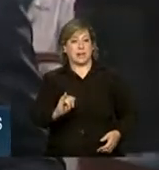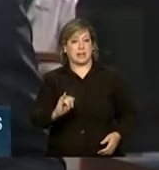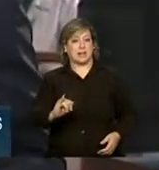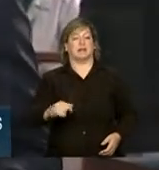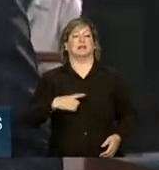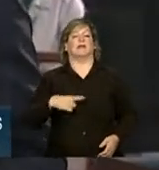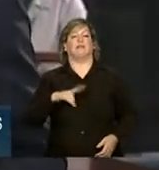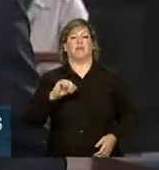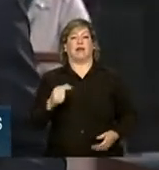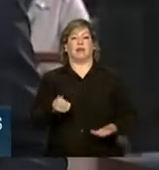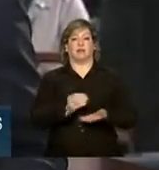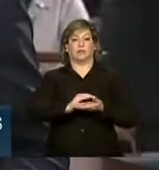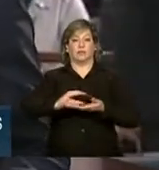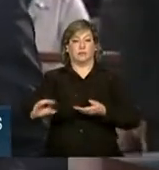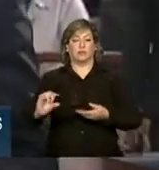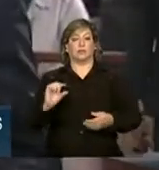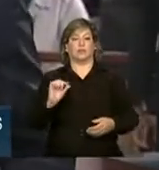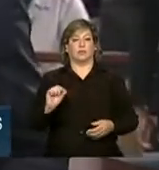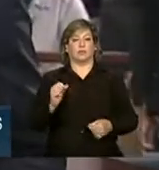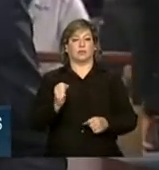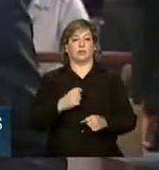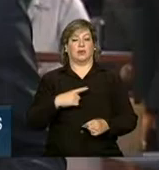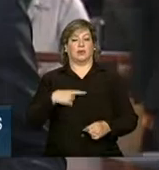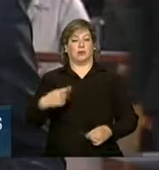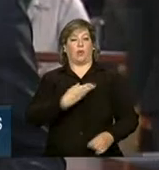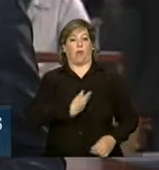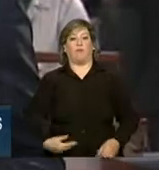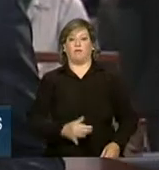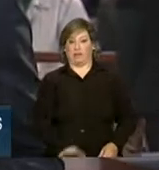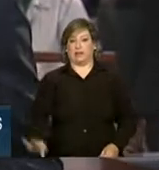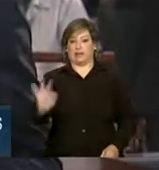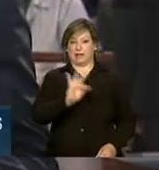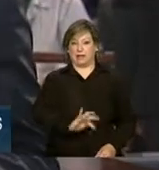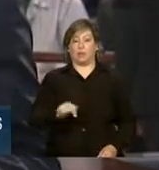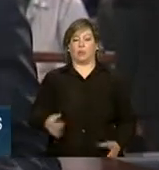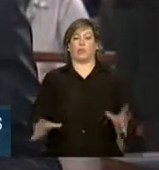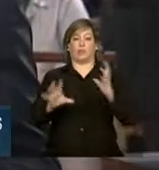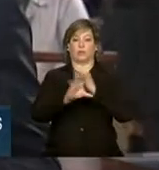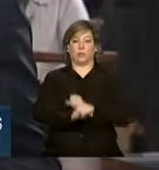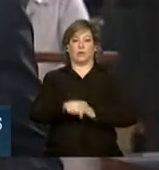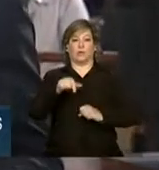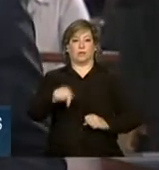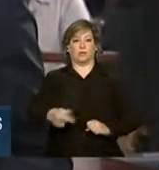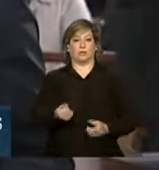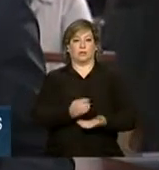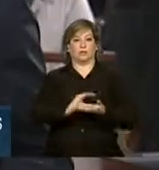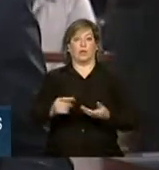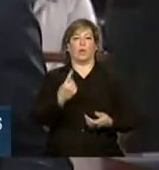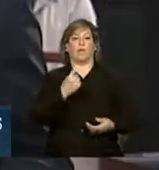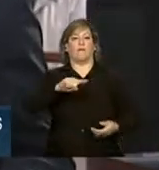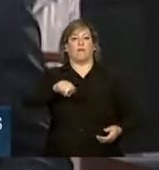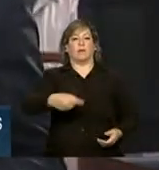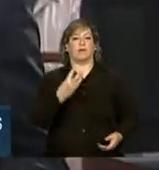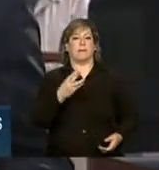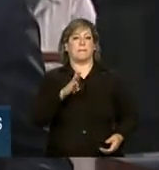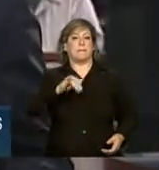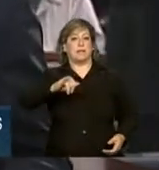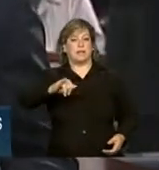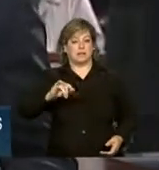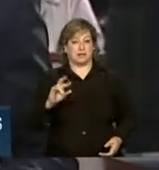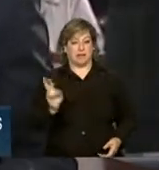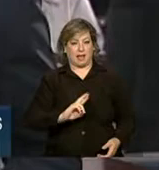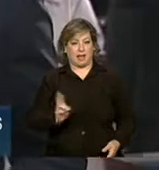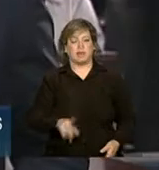vão ser fruto de investimento federal. O restante dos recursos, aproximadamente 1,3 bilhão de reais, vai ser fruto